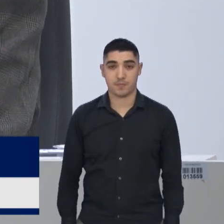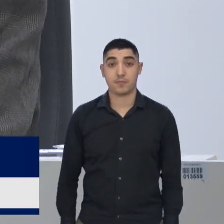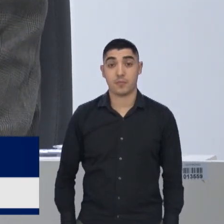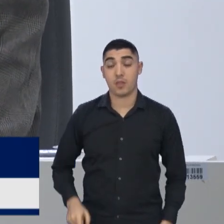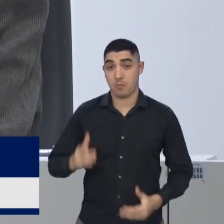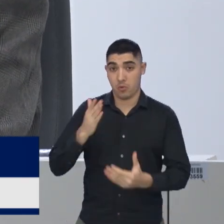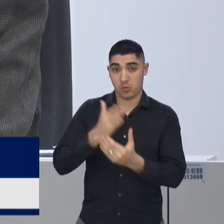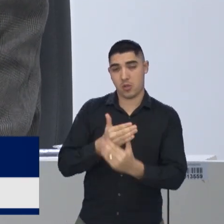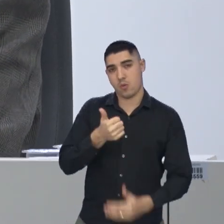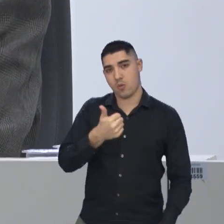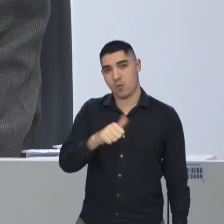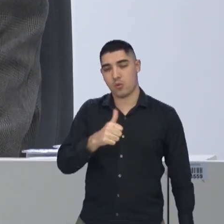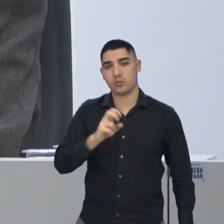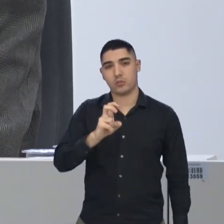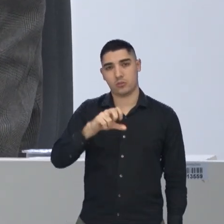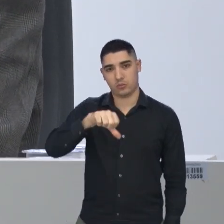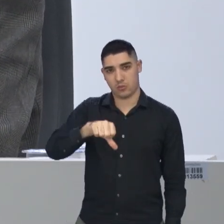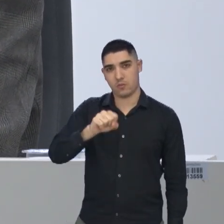Processo número